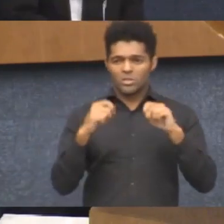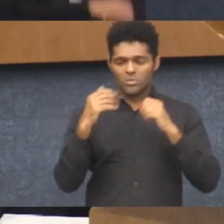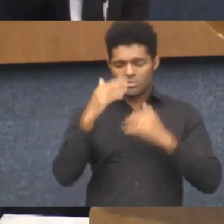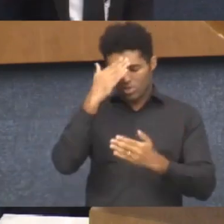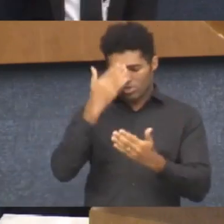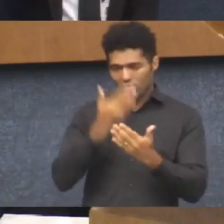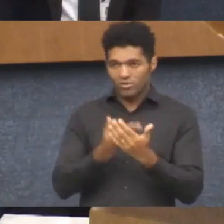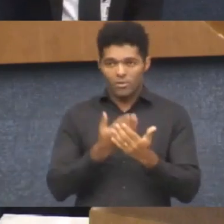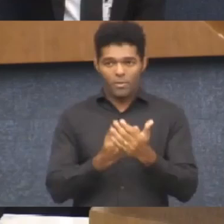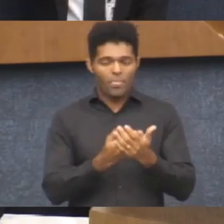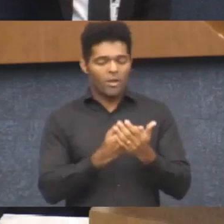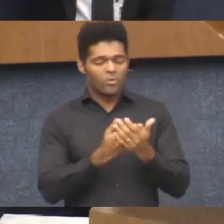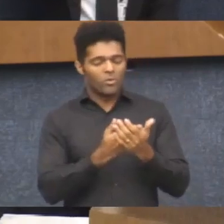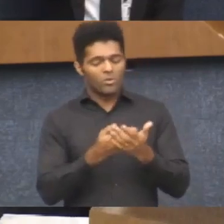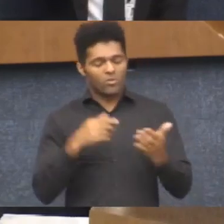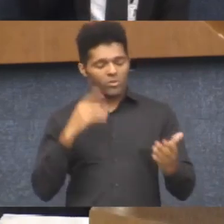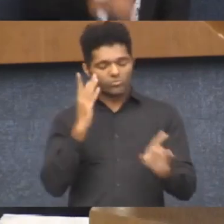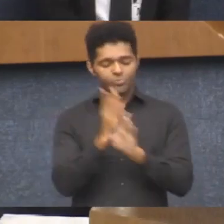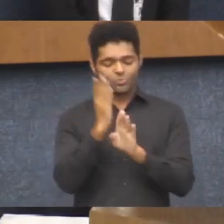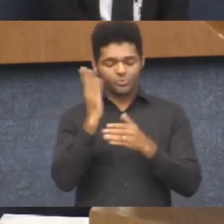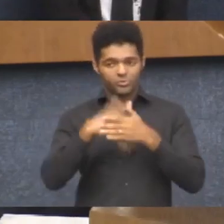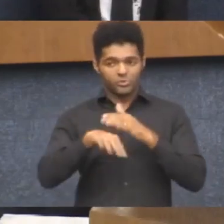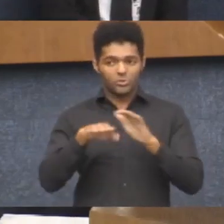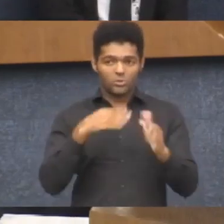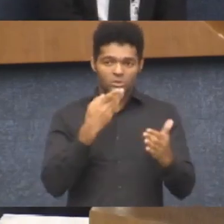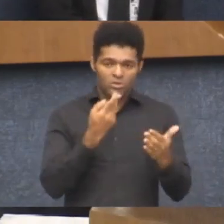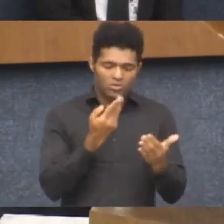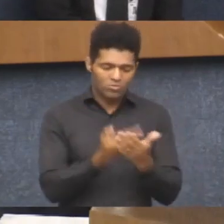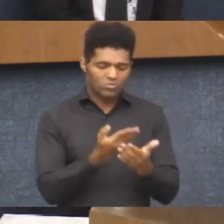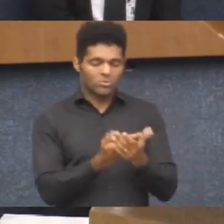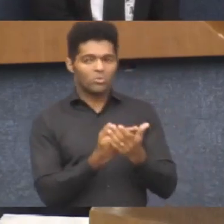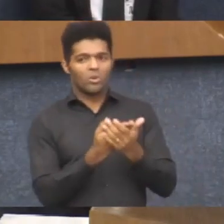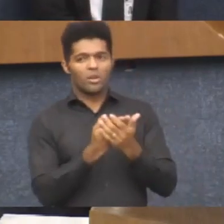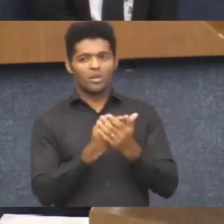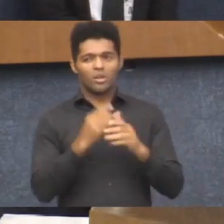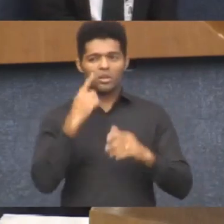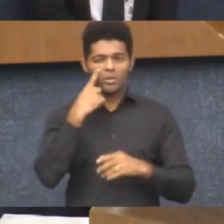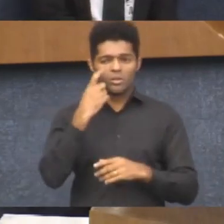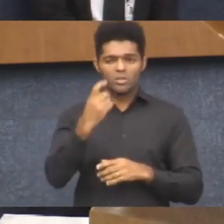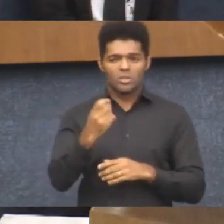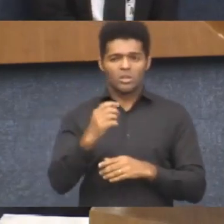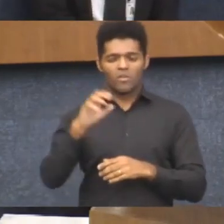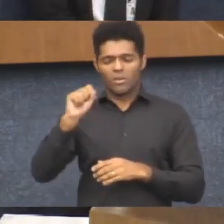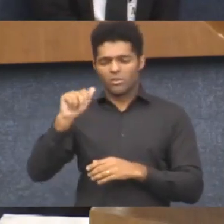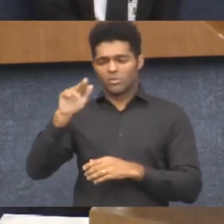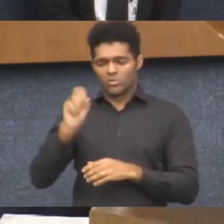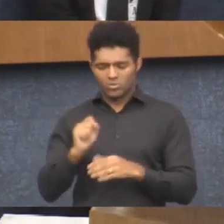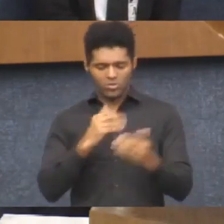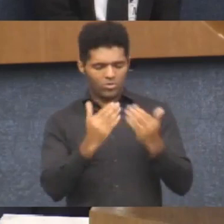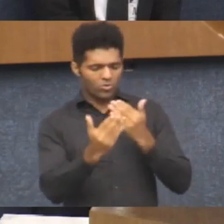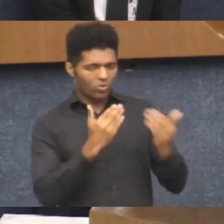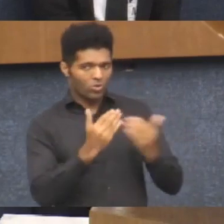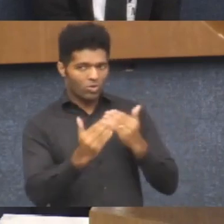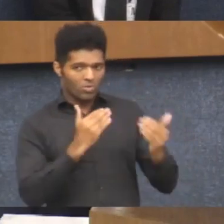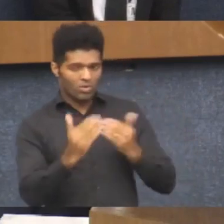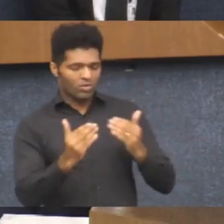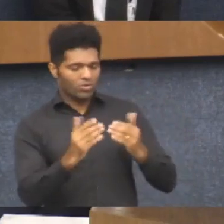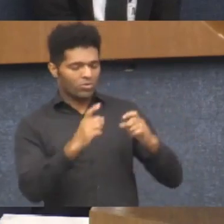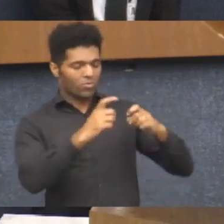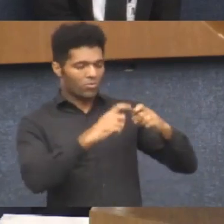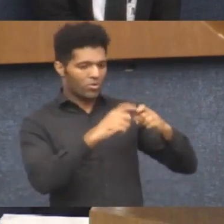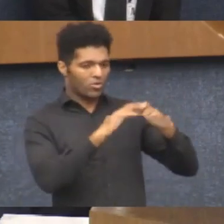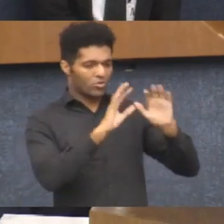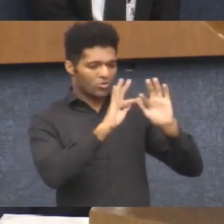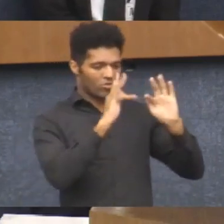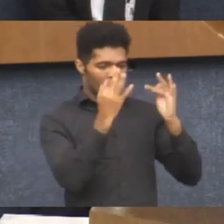que interessante, Bruno. A gente estava falando do SUS. Quando a gente compara o efeito do médico de família sobre as